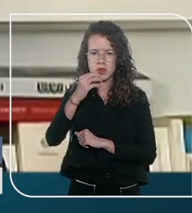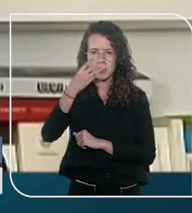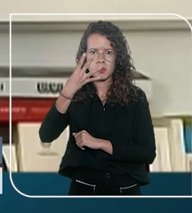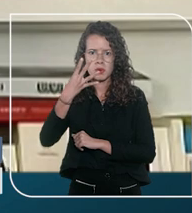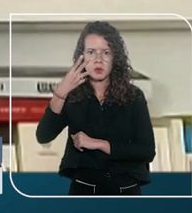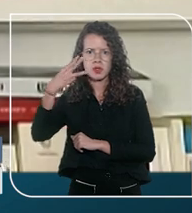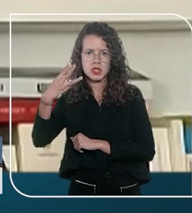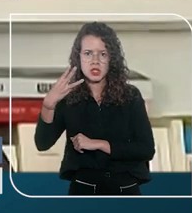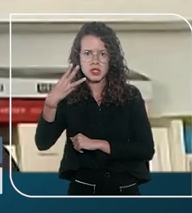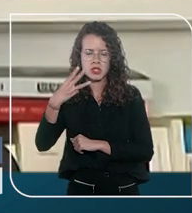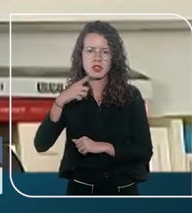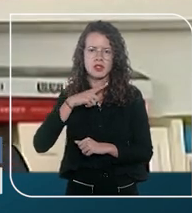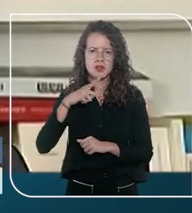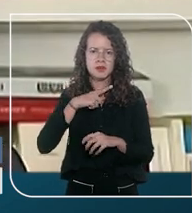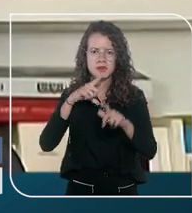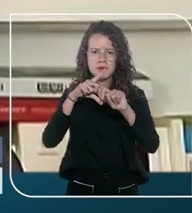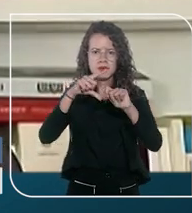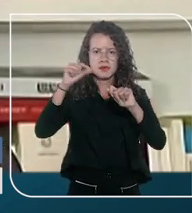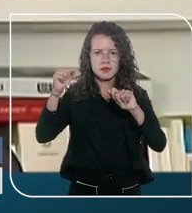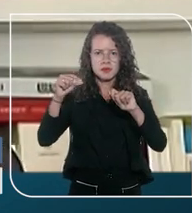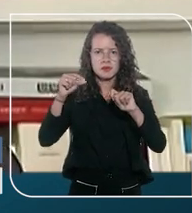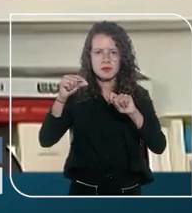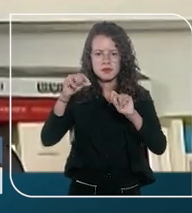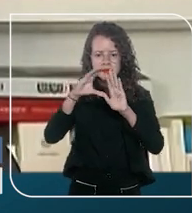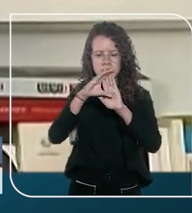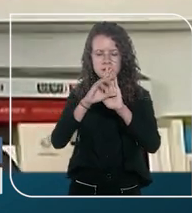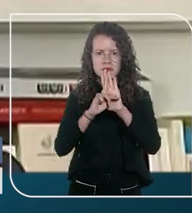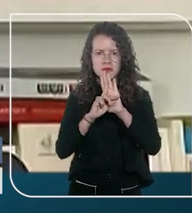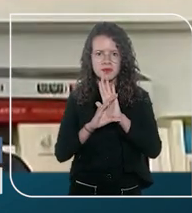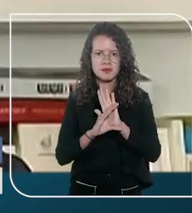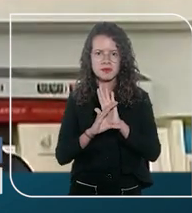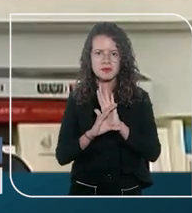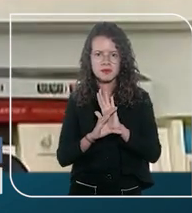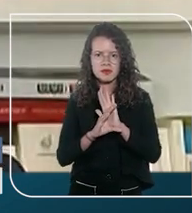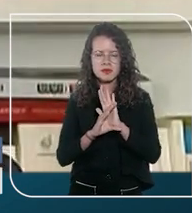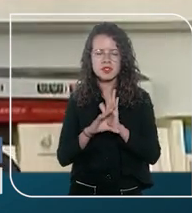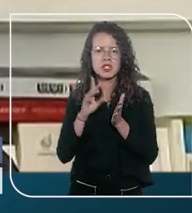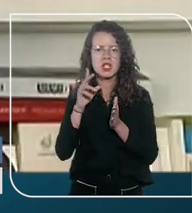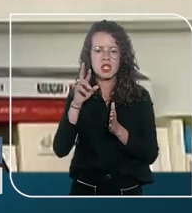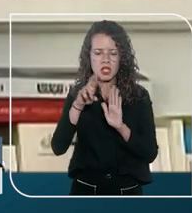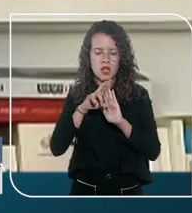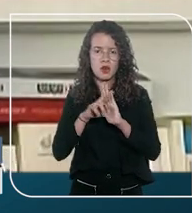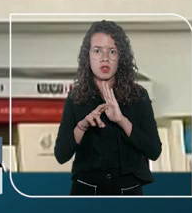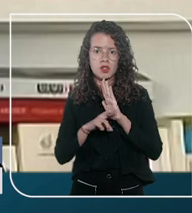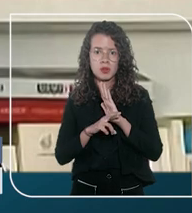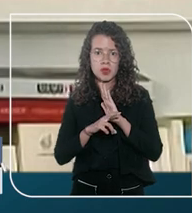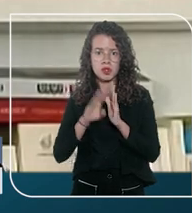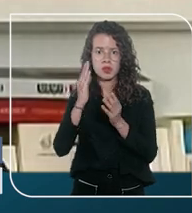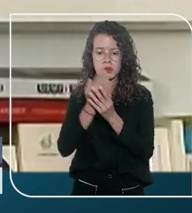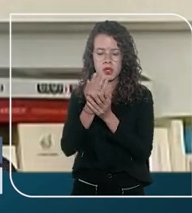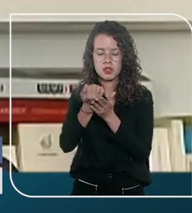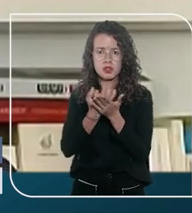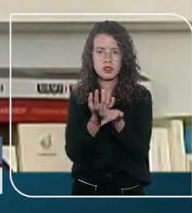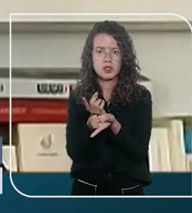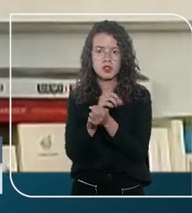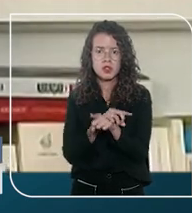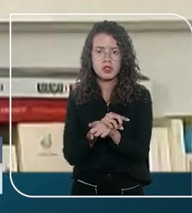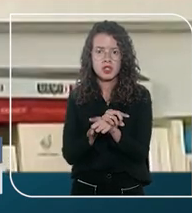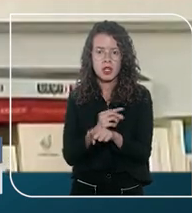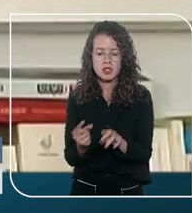são os dois artiguinhos do CPC que regulamentam os embargos de divergência, o 1043 é um deles, no seu parágrafo primeiro,